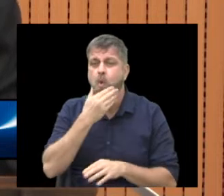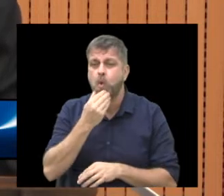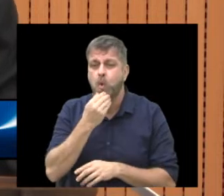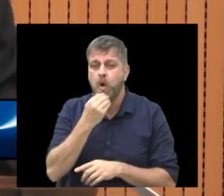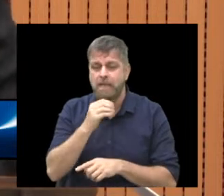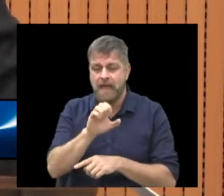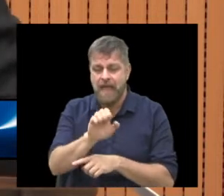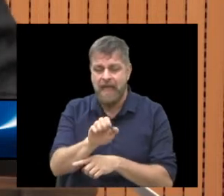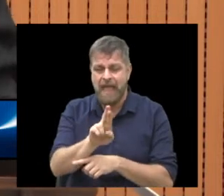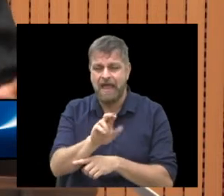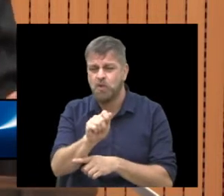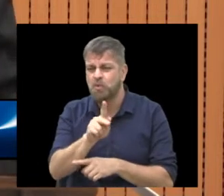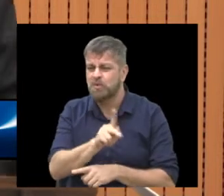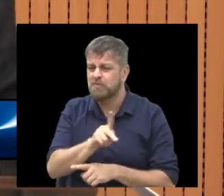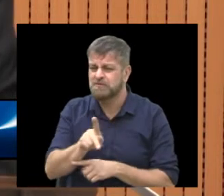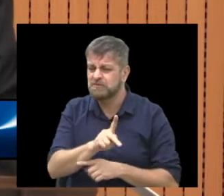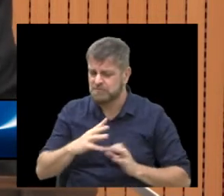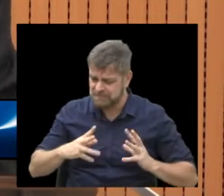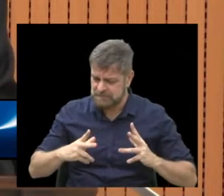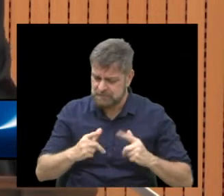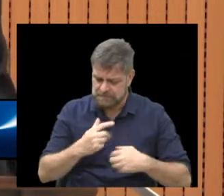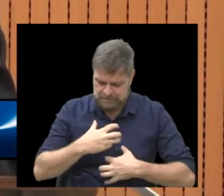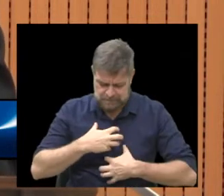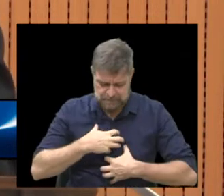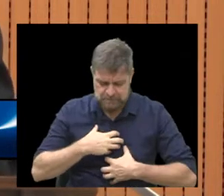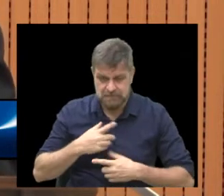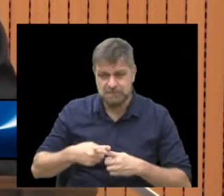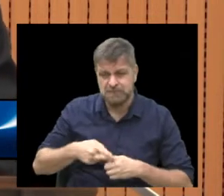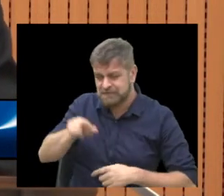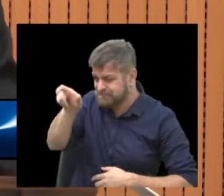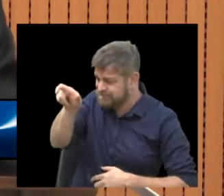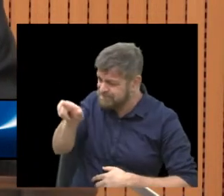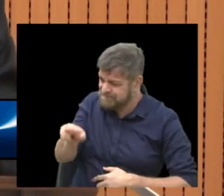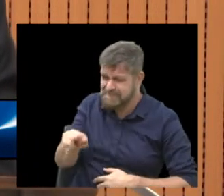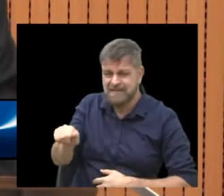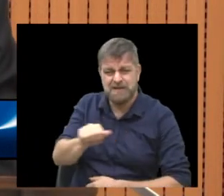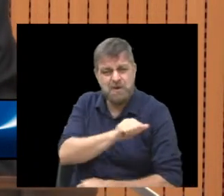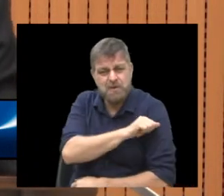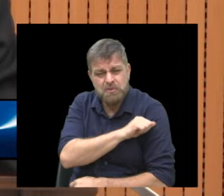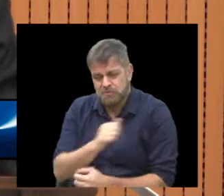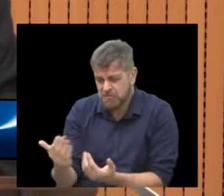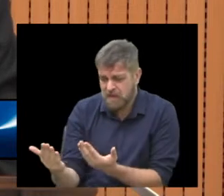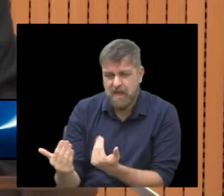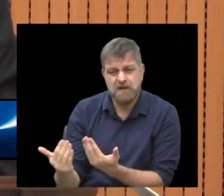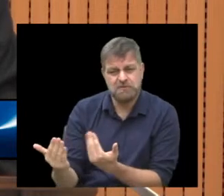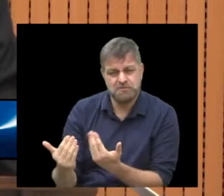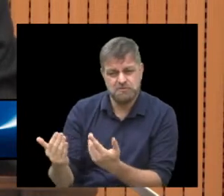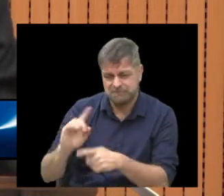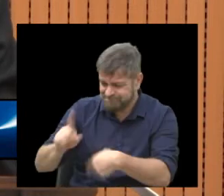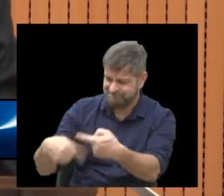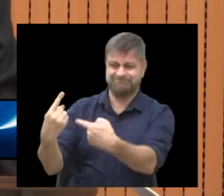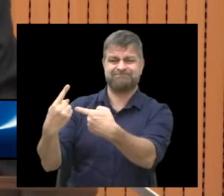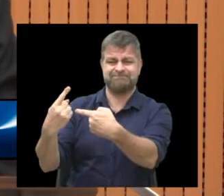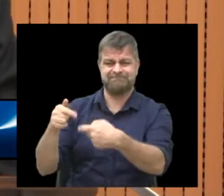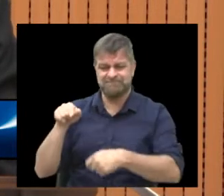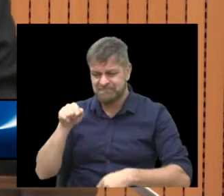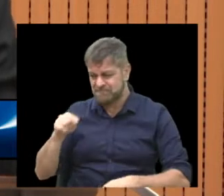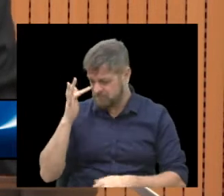os professores, se manifestaram o seu pesar, porque tratava-se de um jovem promissor,